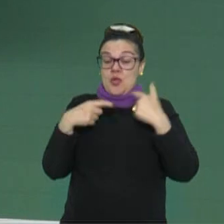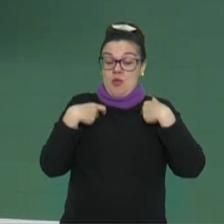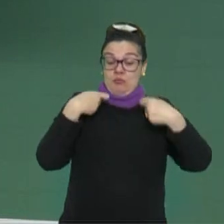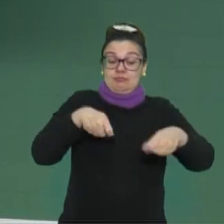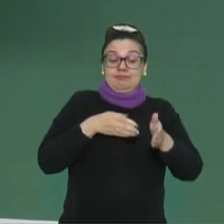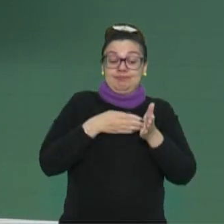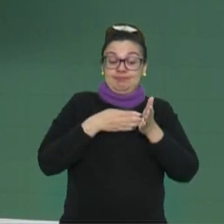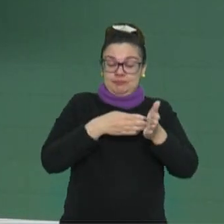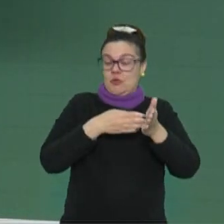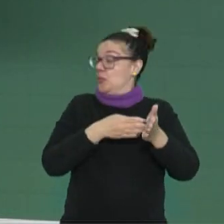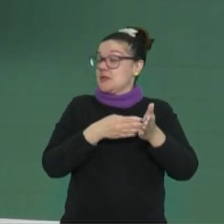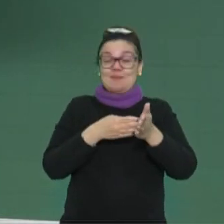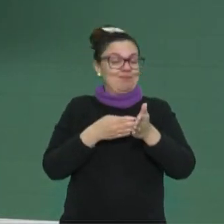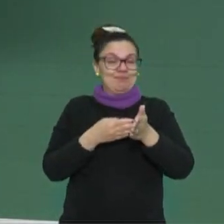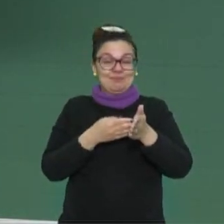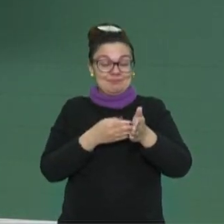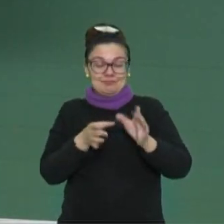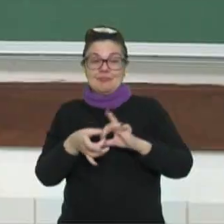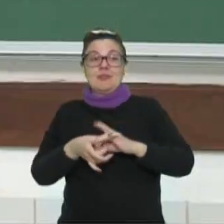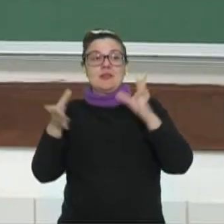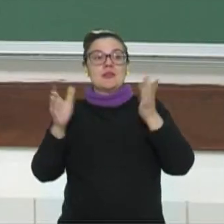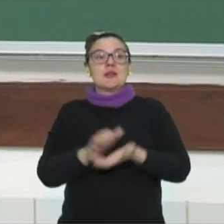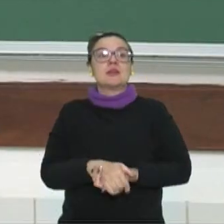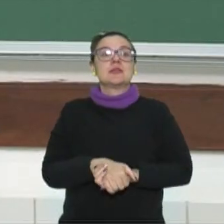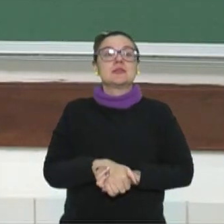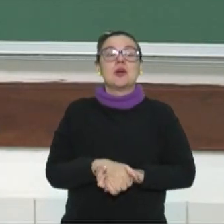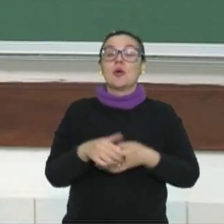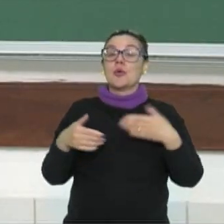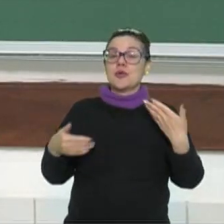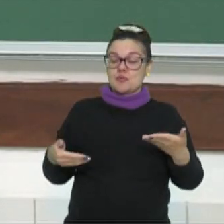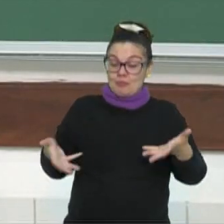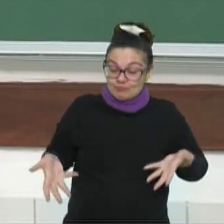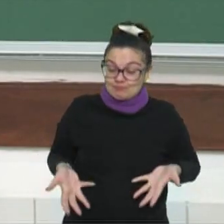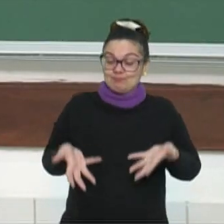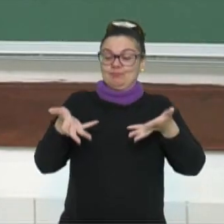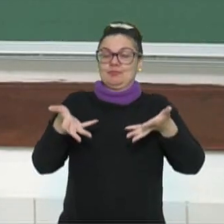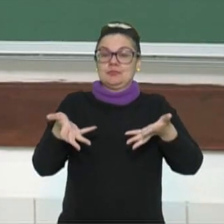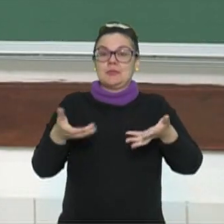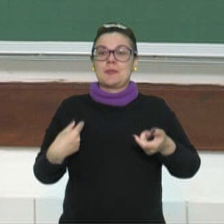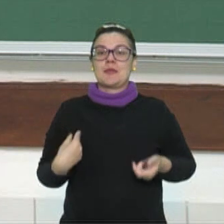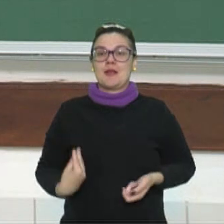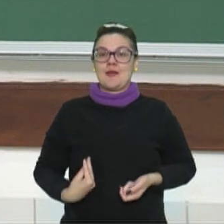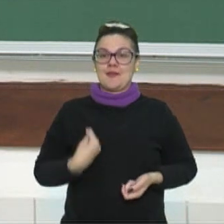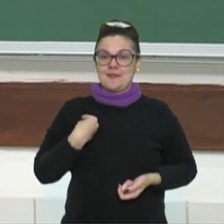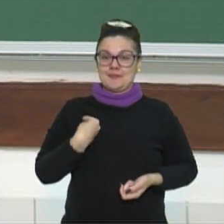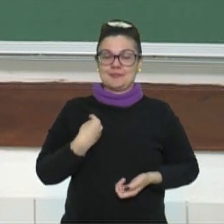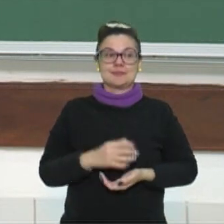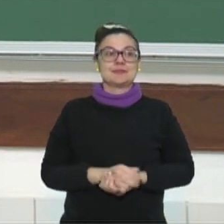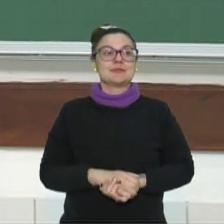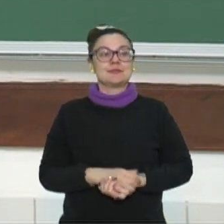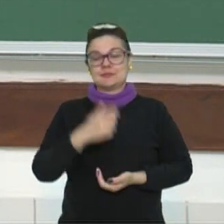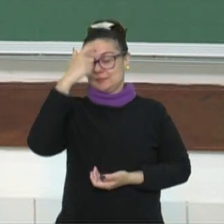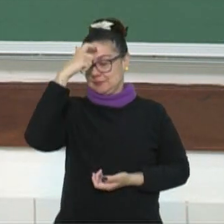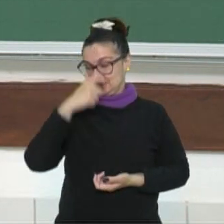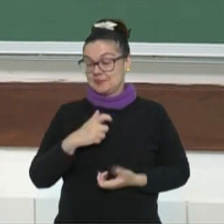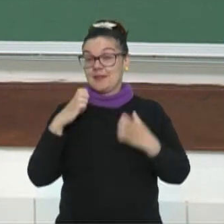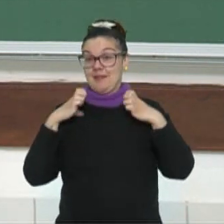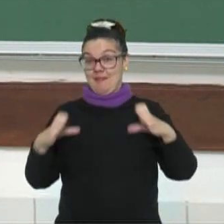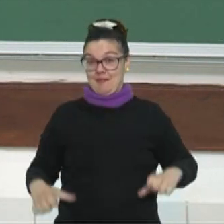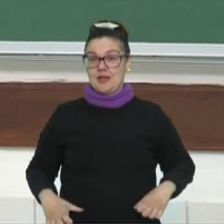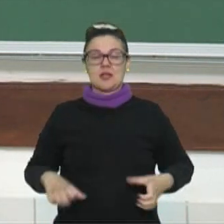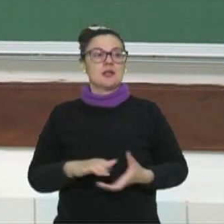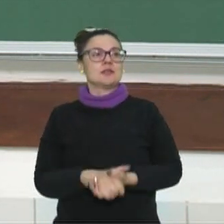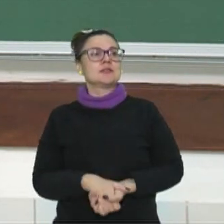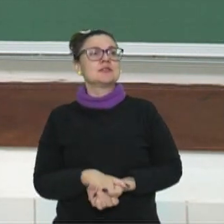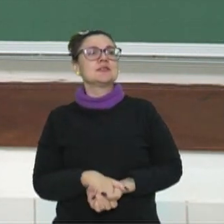não conseguiria ser. E o imperativo categórico, que é aquilo que me impulsiona, de fato, a ser um sujeito ético.